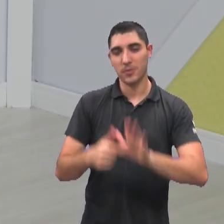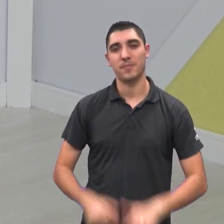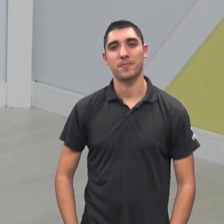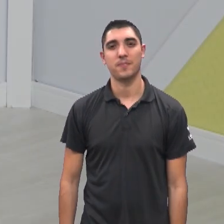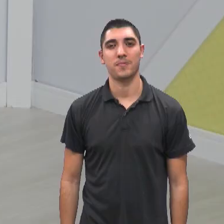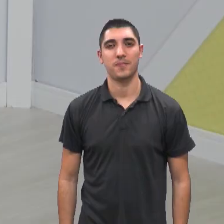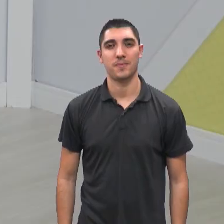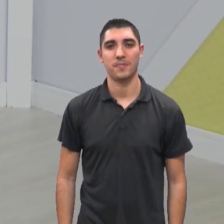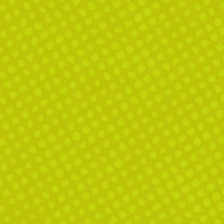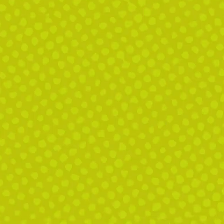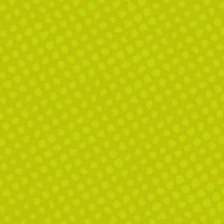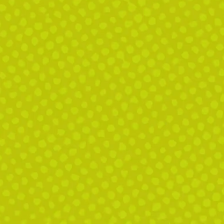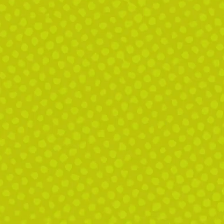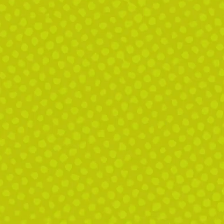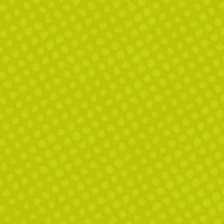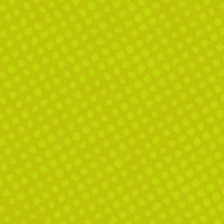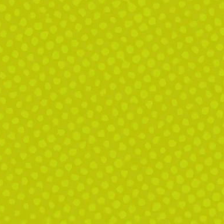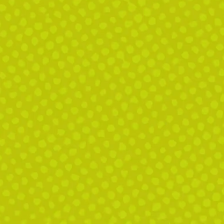voltamos.